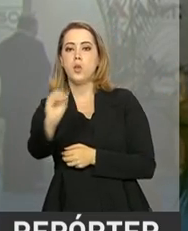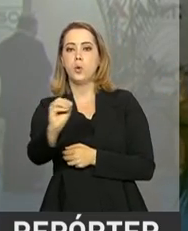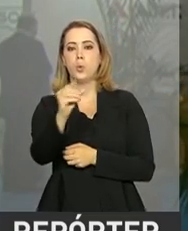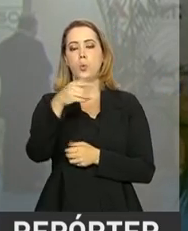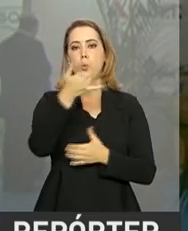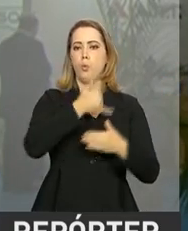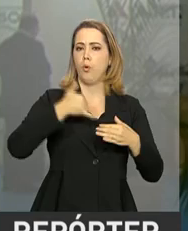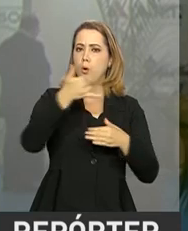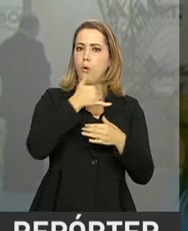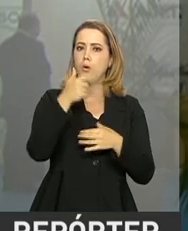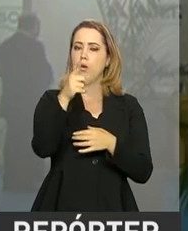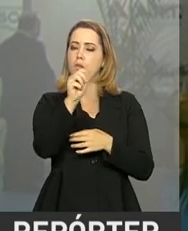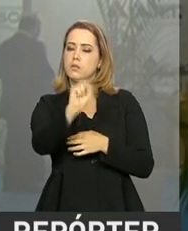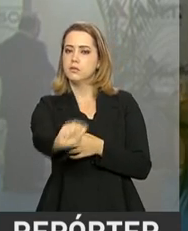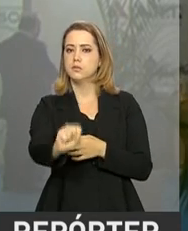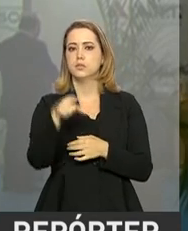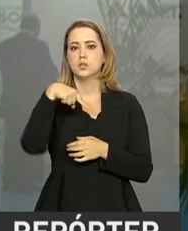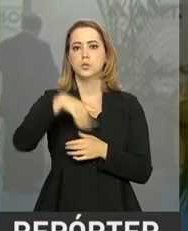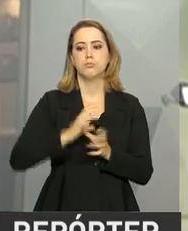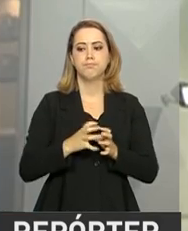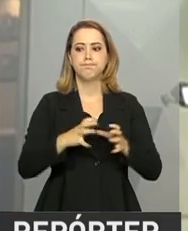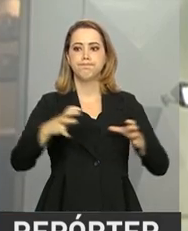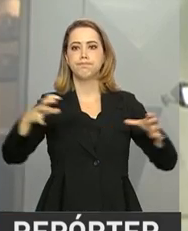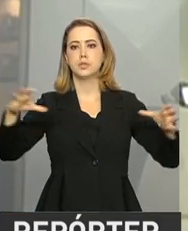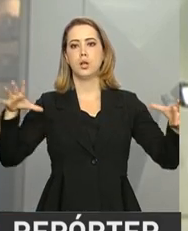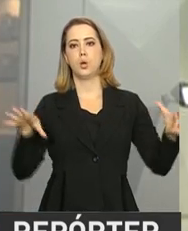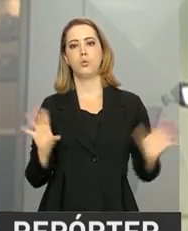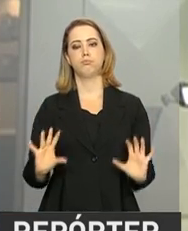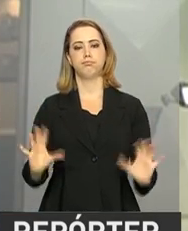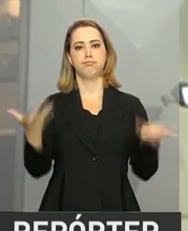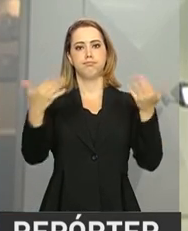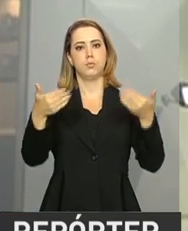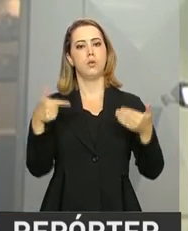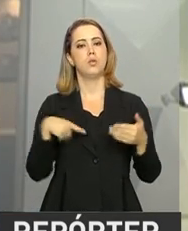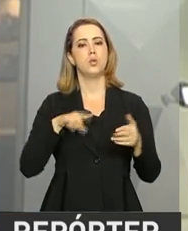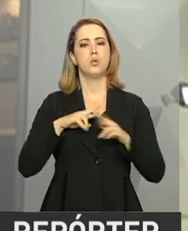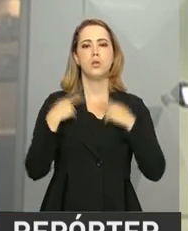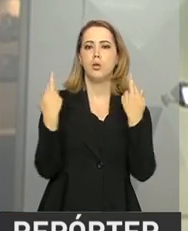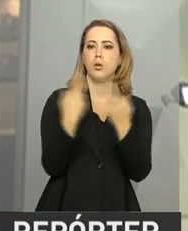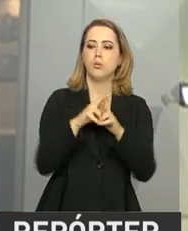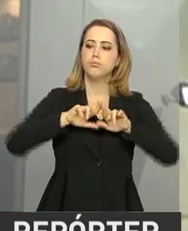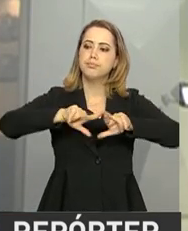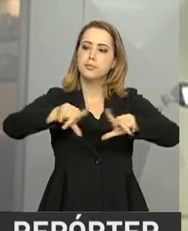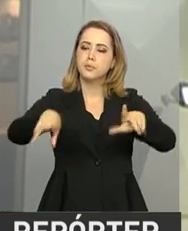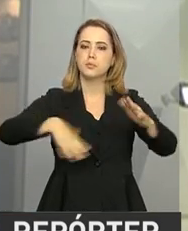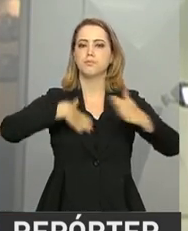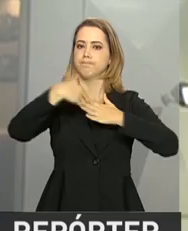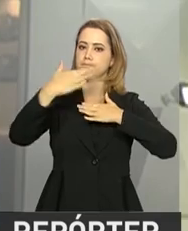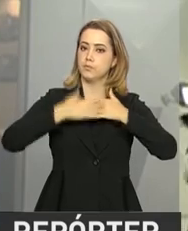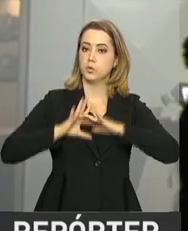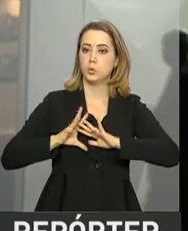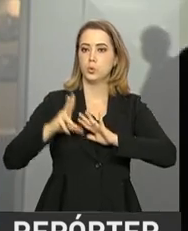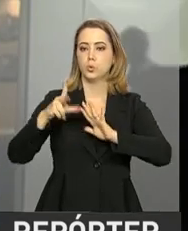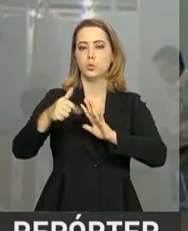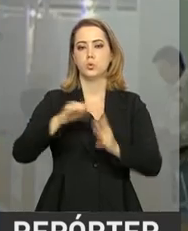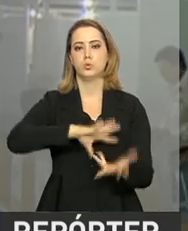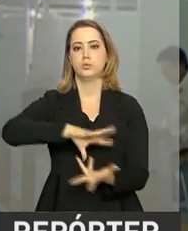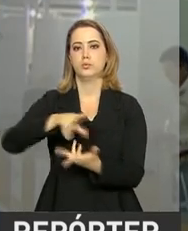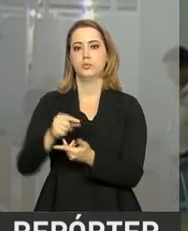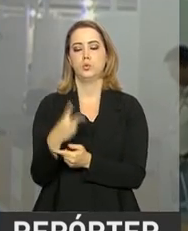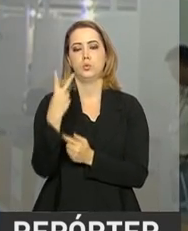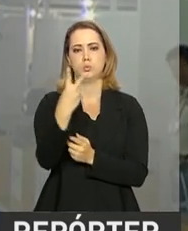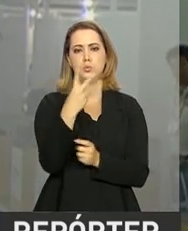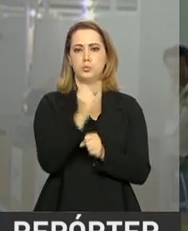da indústria de petróleo e gás na América Latina e reúne profissionais do mundo inteiro a cada 2 anos no Rio de Janeiro.